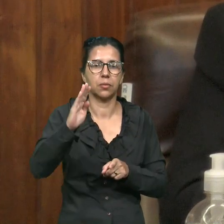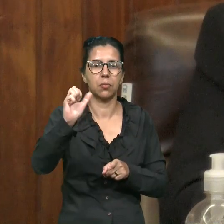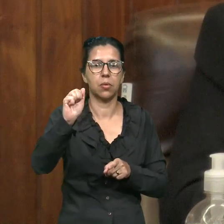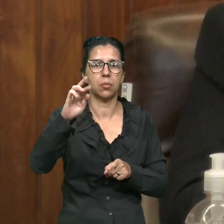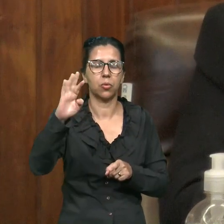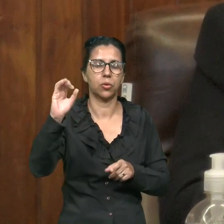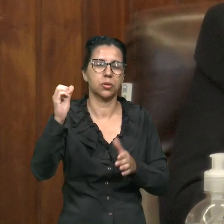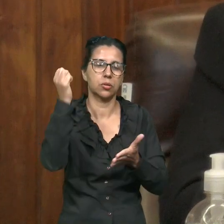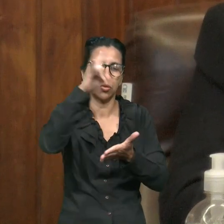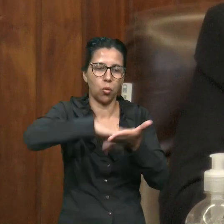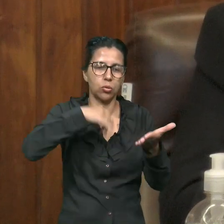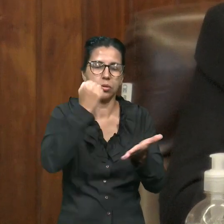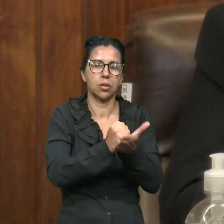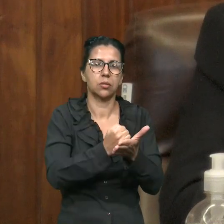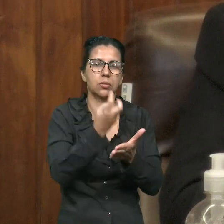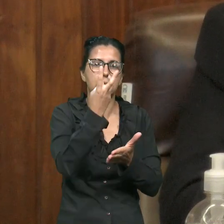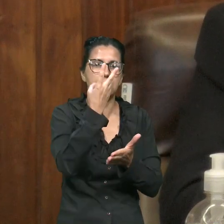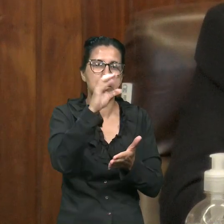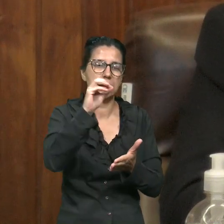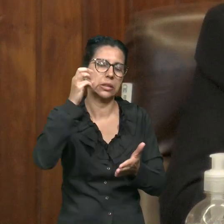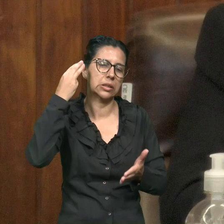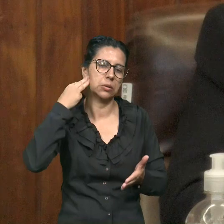contrato